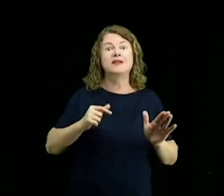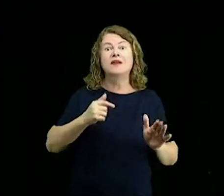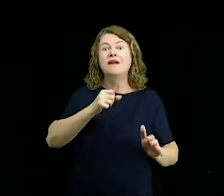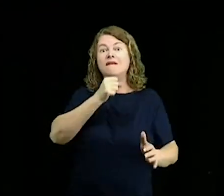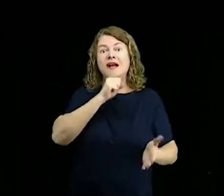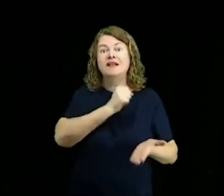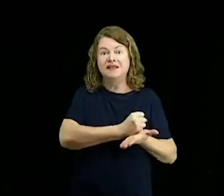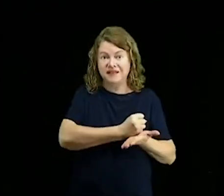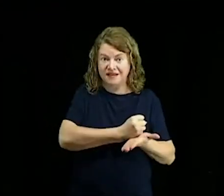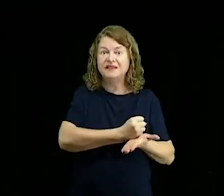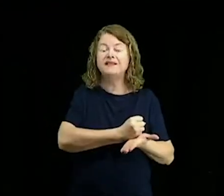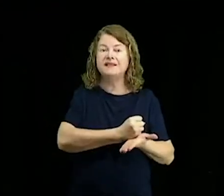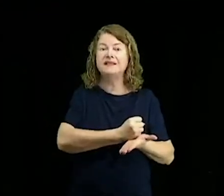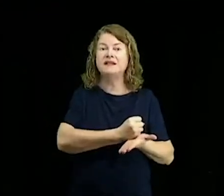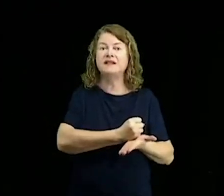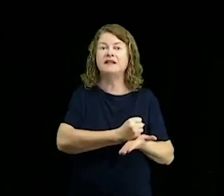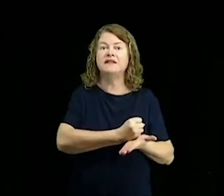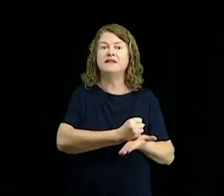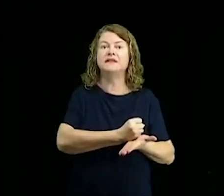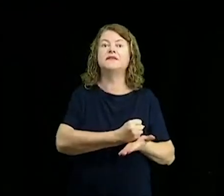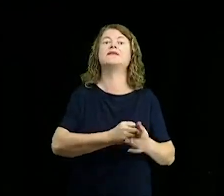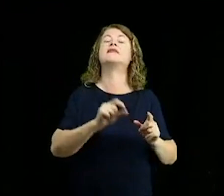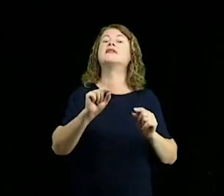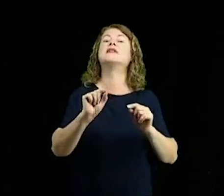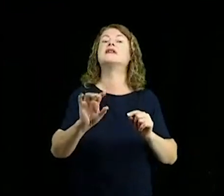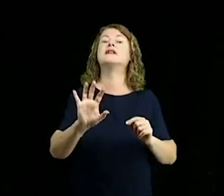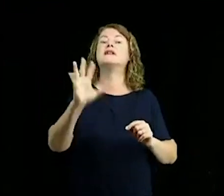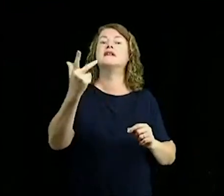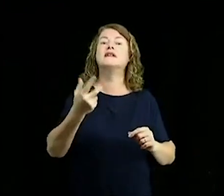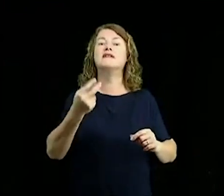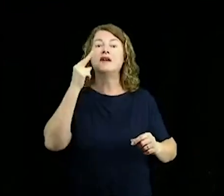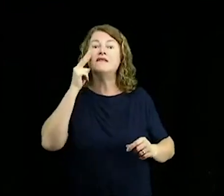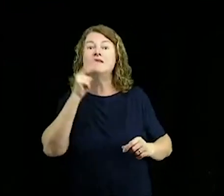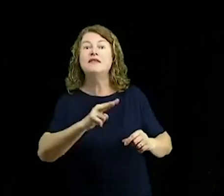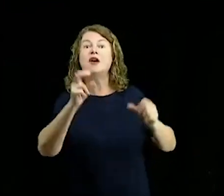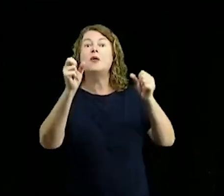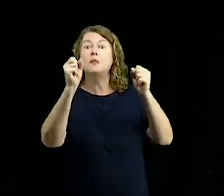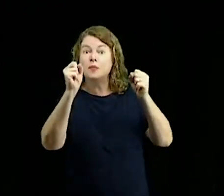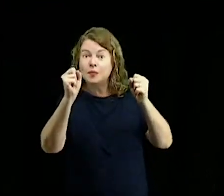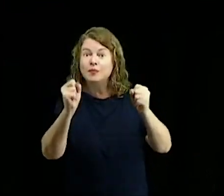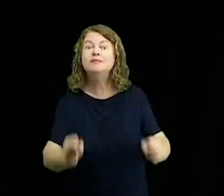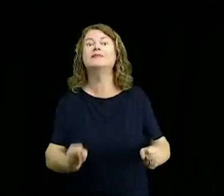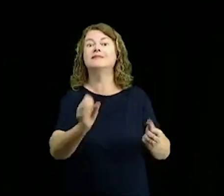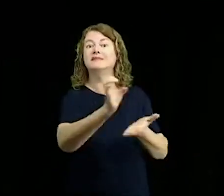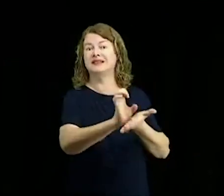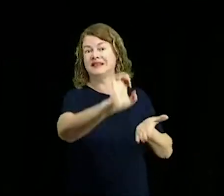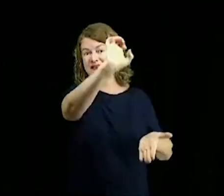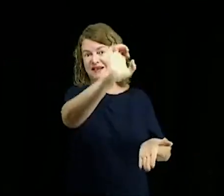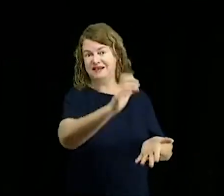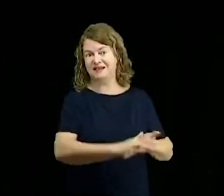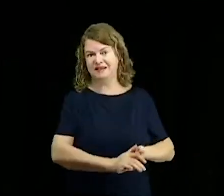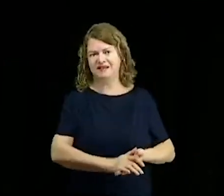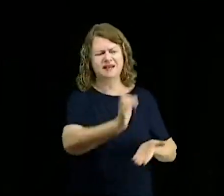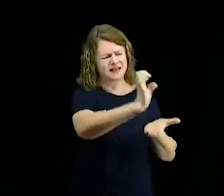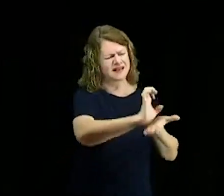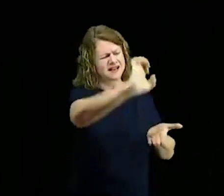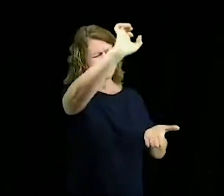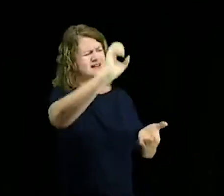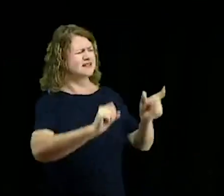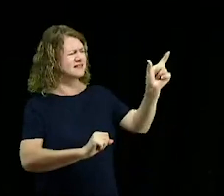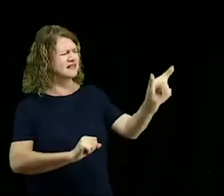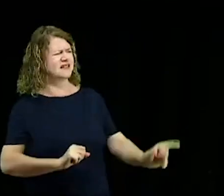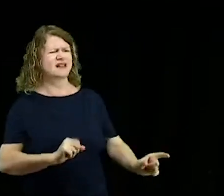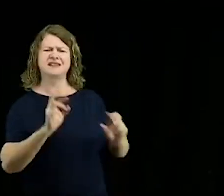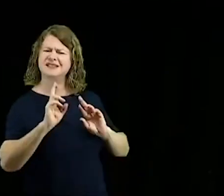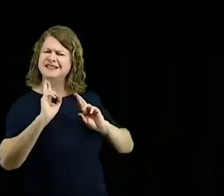falando que haverá, ele vai vir no poder de Elias. Elias é um homem muito esquisito, gente. Ele